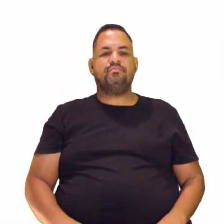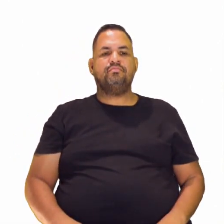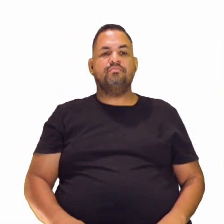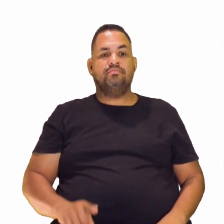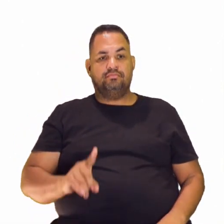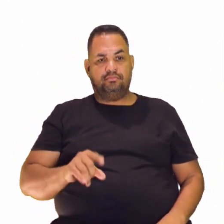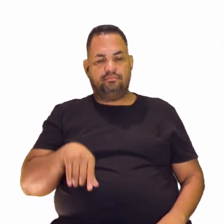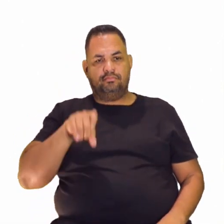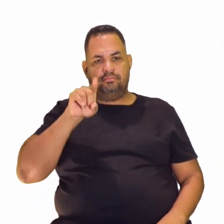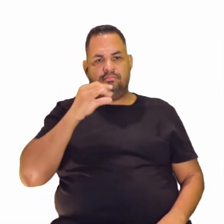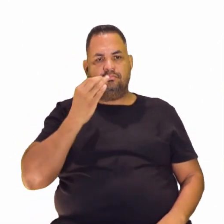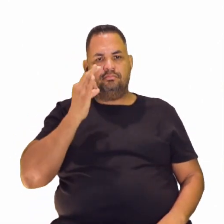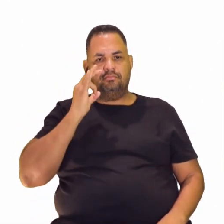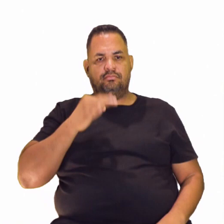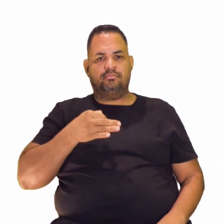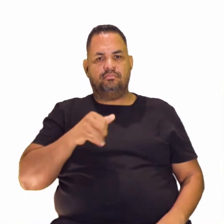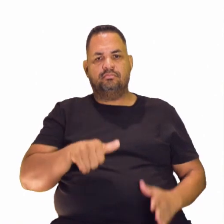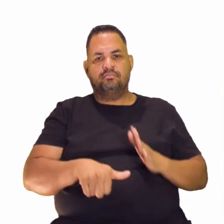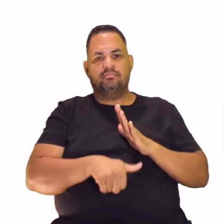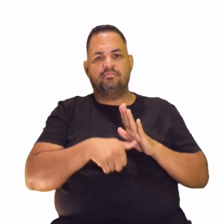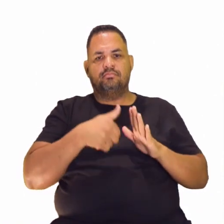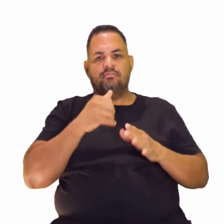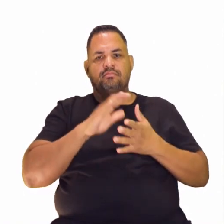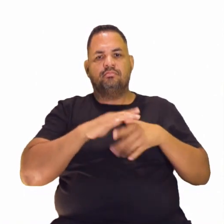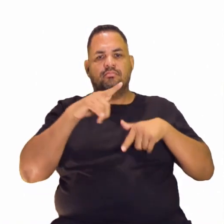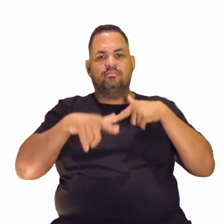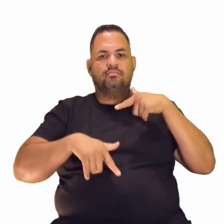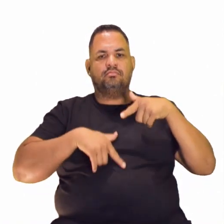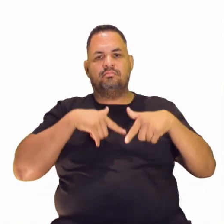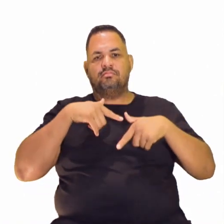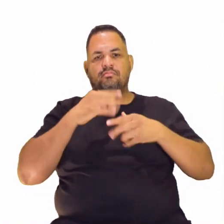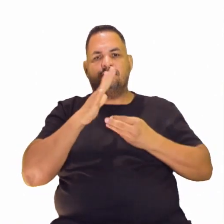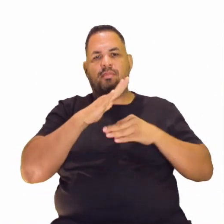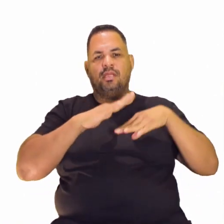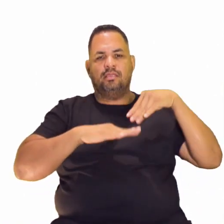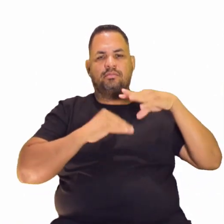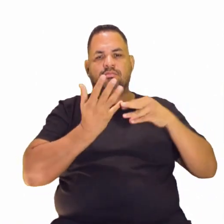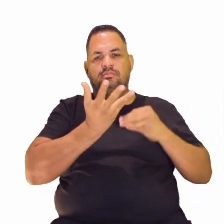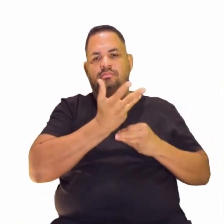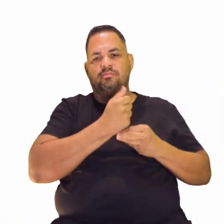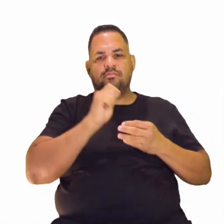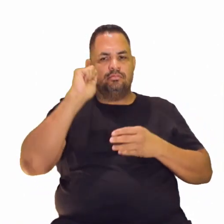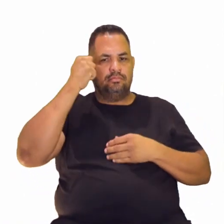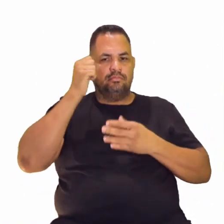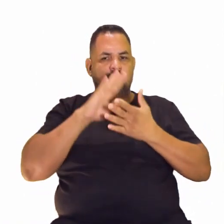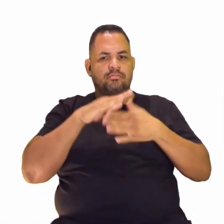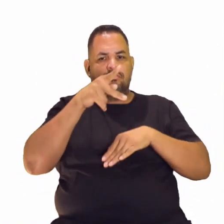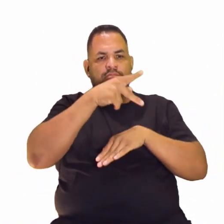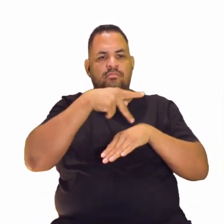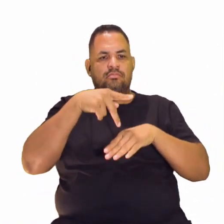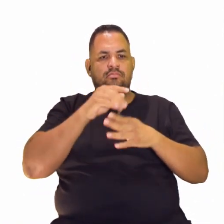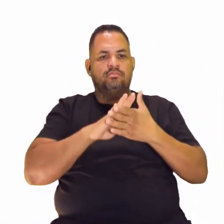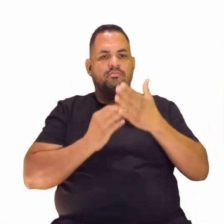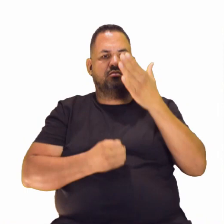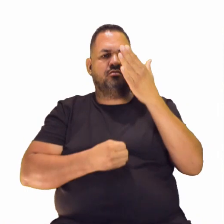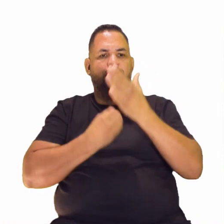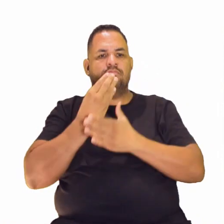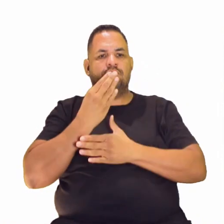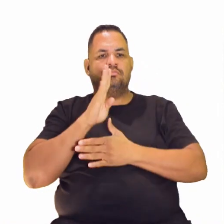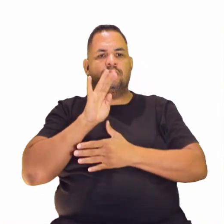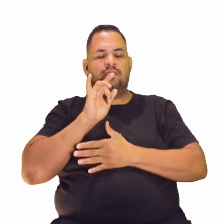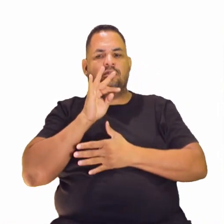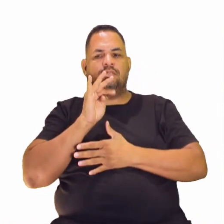É certo que os primeiros artífices negros, os primeiros artistas negros no país eram de origem